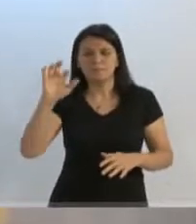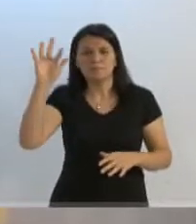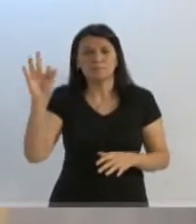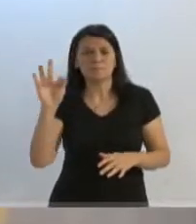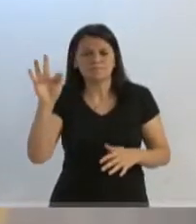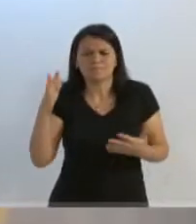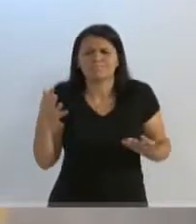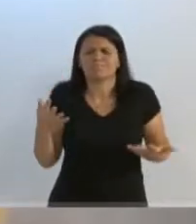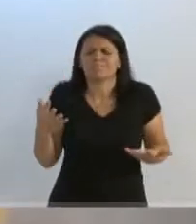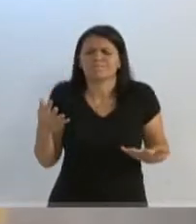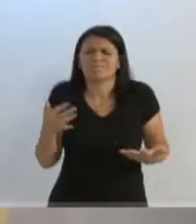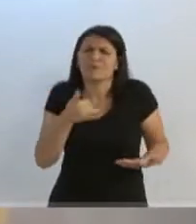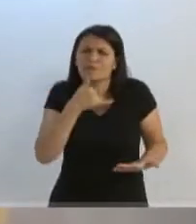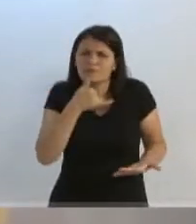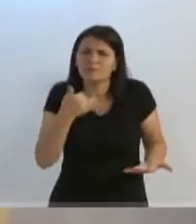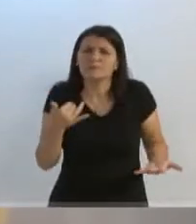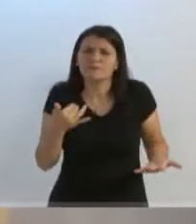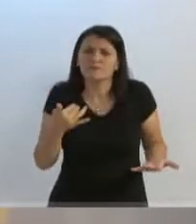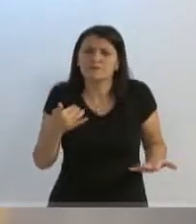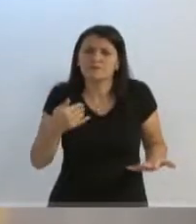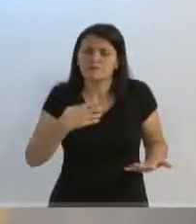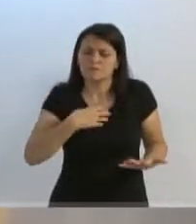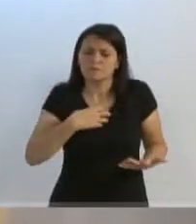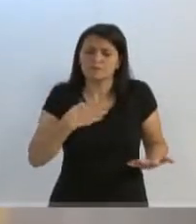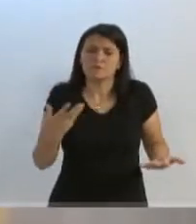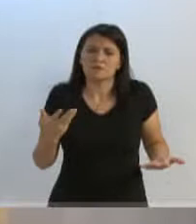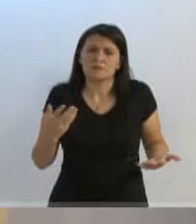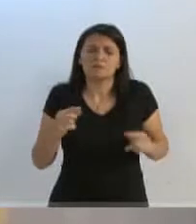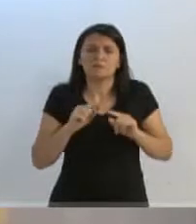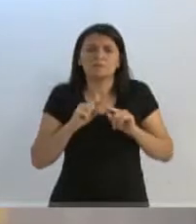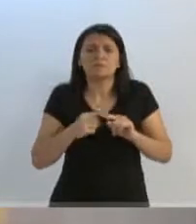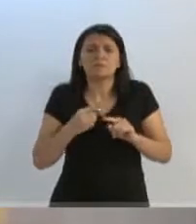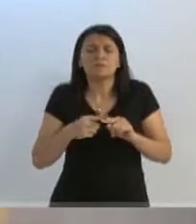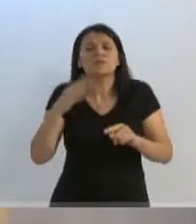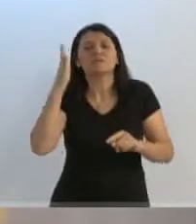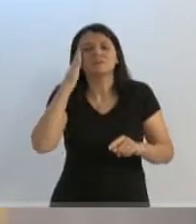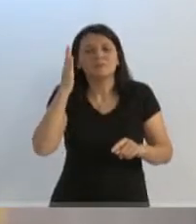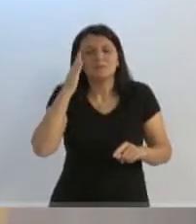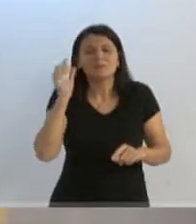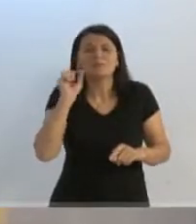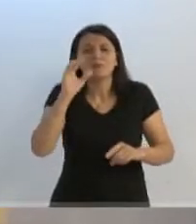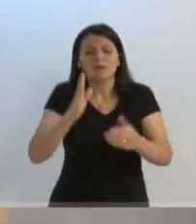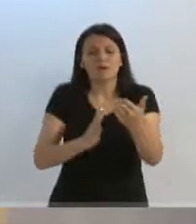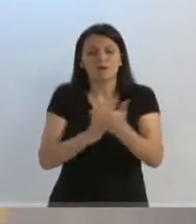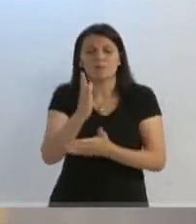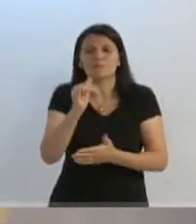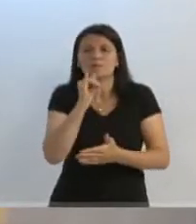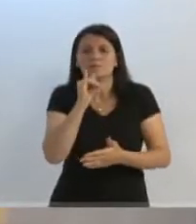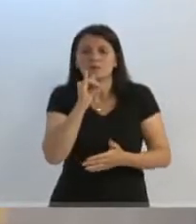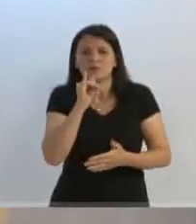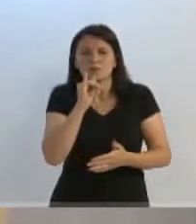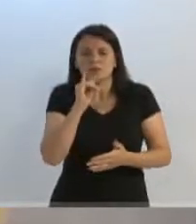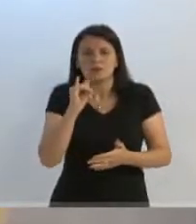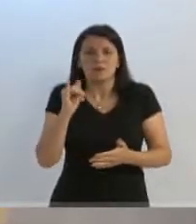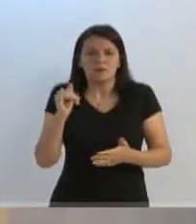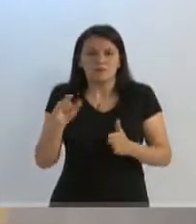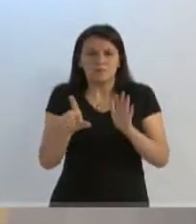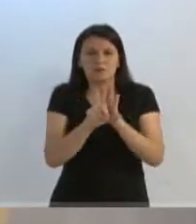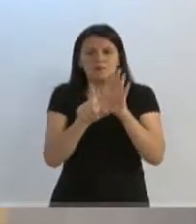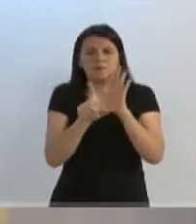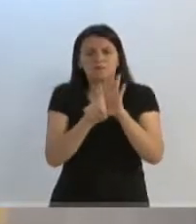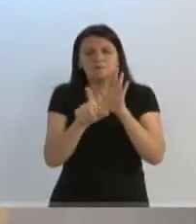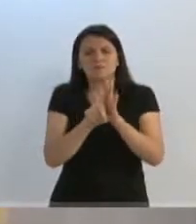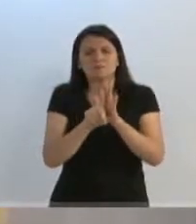é lamentável a gente fica triste com isso porque nós sabemos que quem aprova por exemplo a lei orçamentária lá na